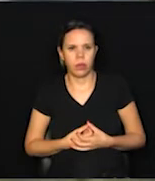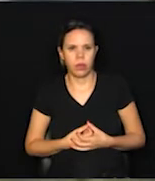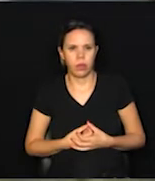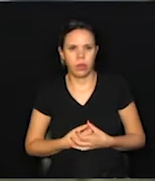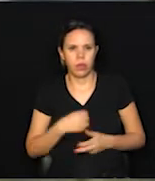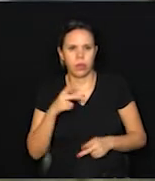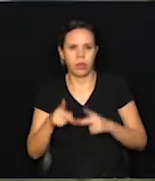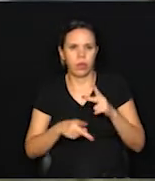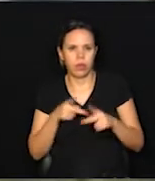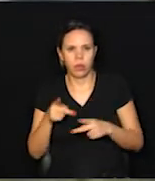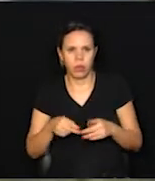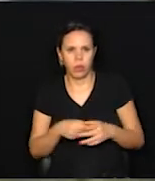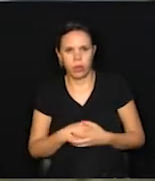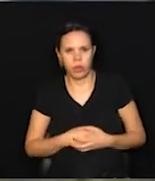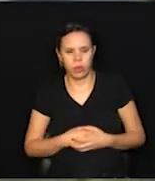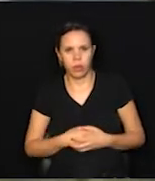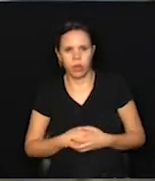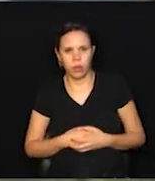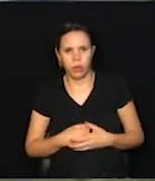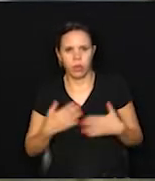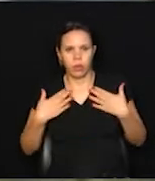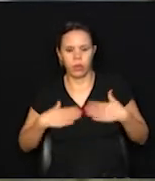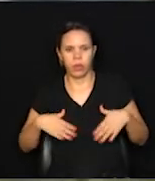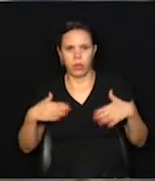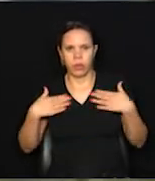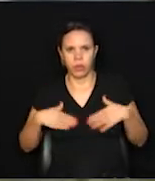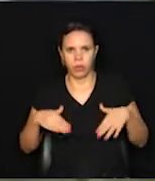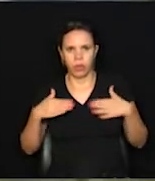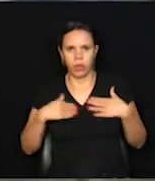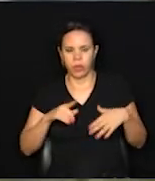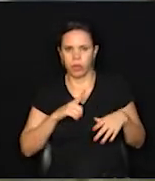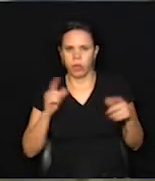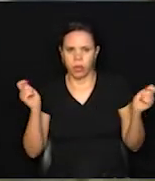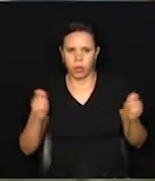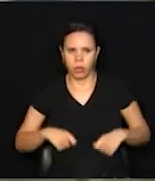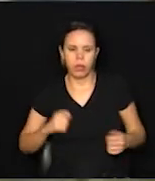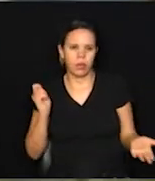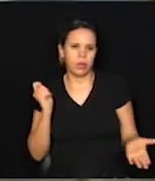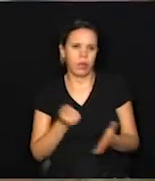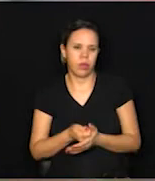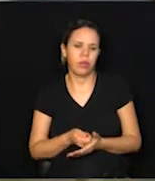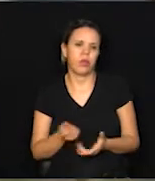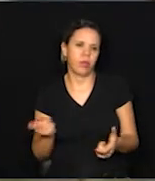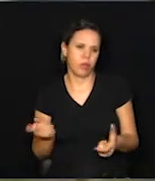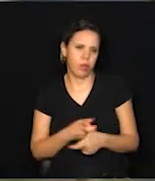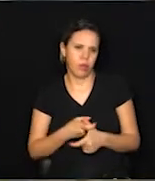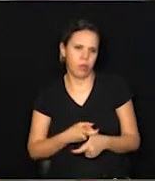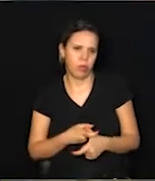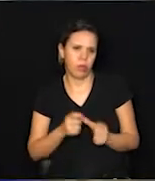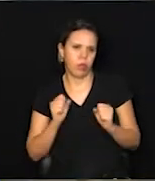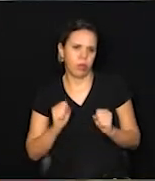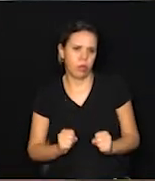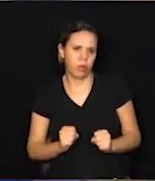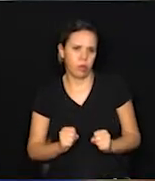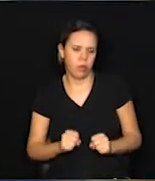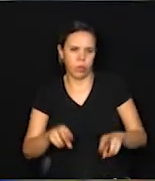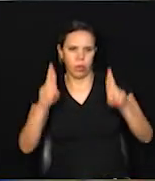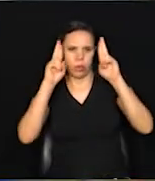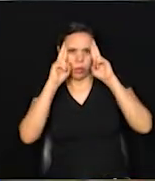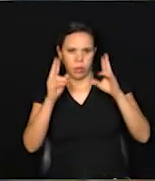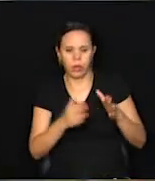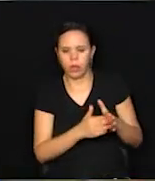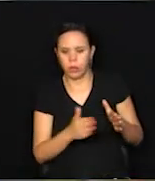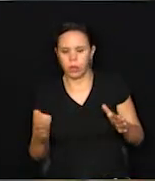as pessoas fiquem mais calmas, né? Tenham condição de pagar suas contas, portanto, e possam respeitar esse período